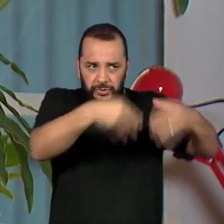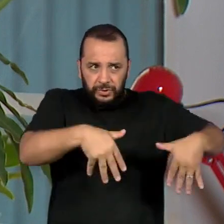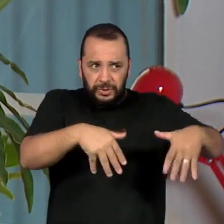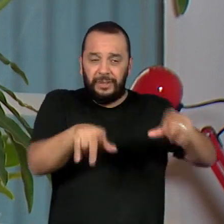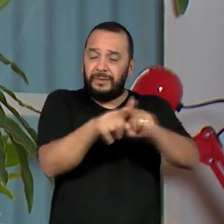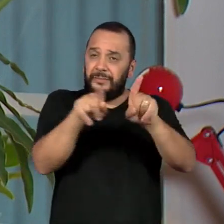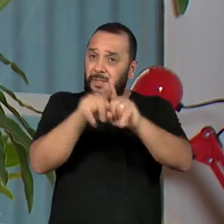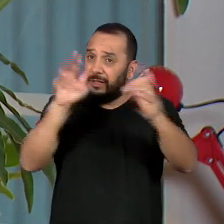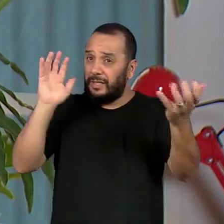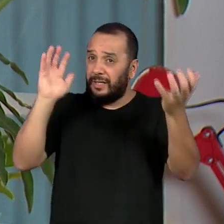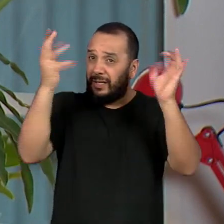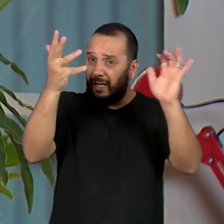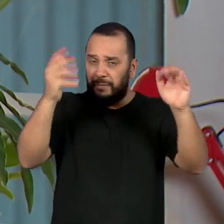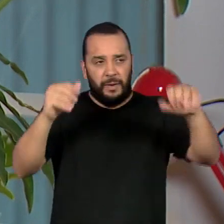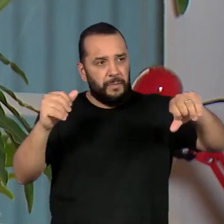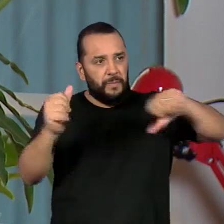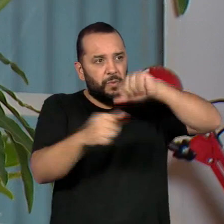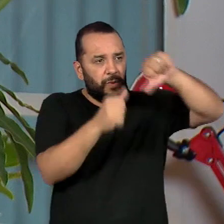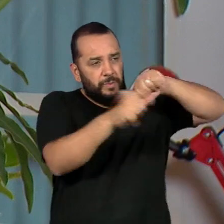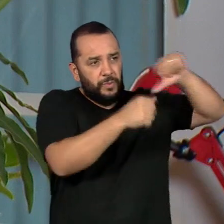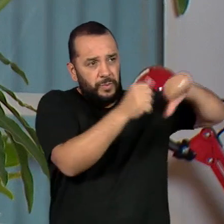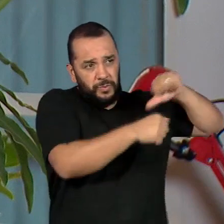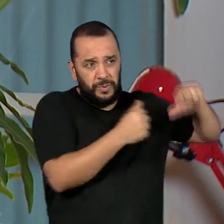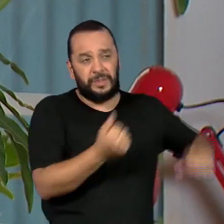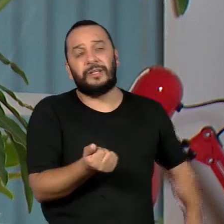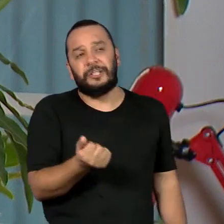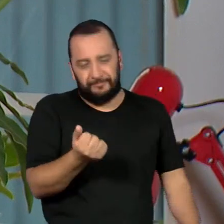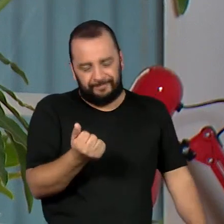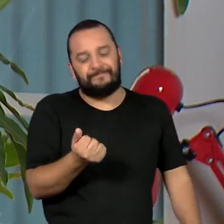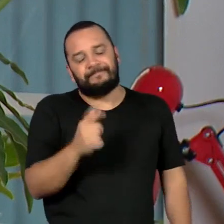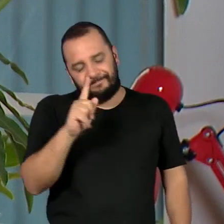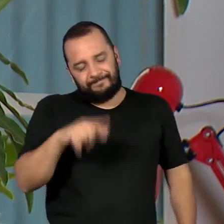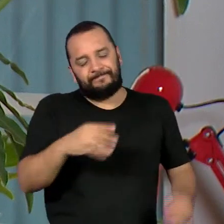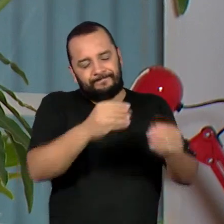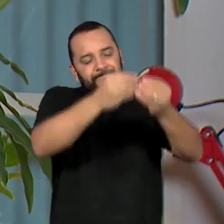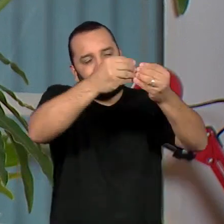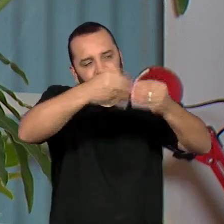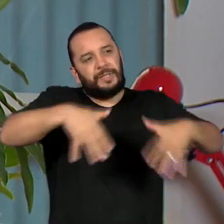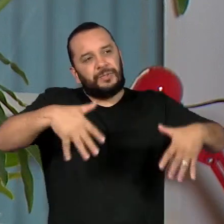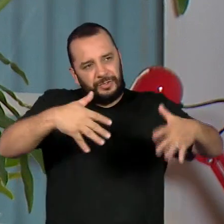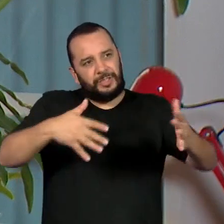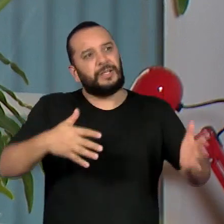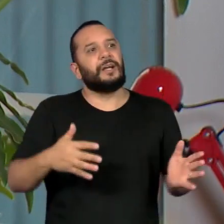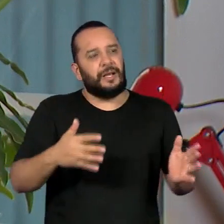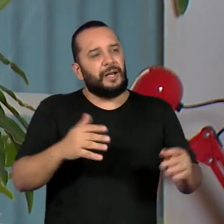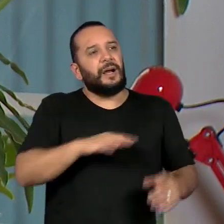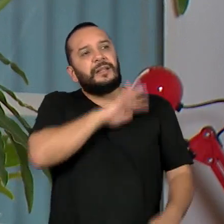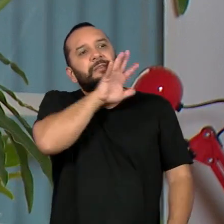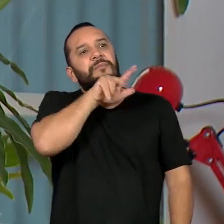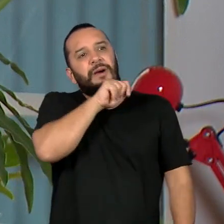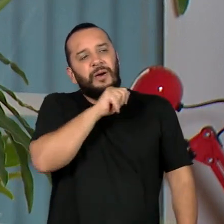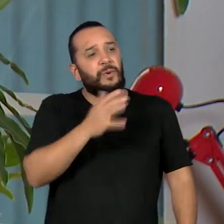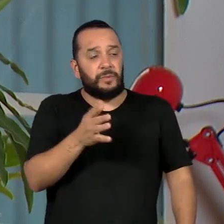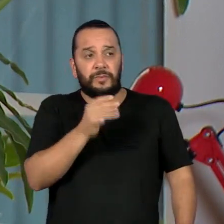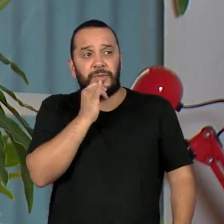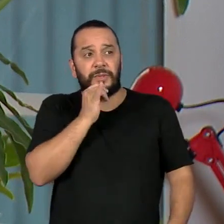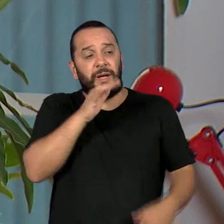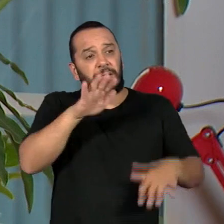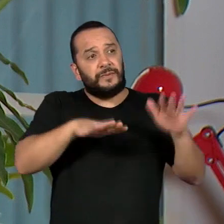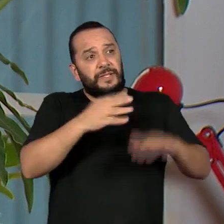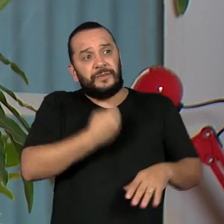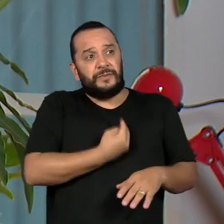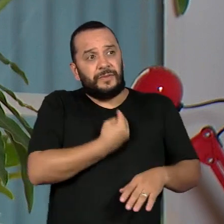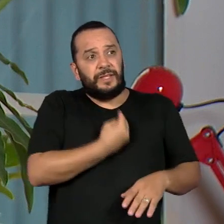caso, afetarão e já afetam a biodiversidade brasileira, fazem com que as espécies, muitas vezes, que estão ocorrendo numa certa região,